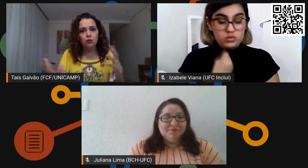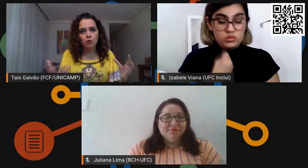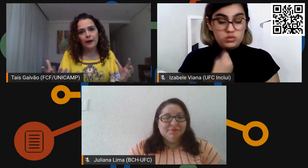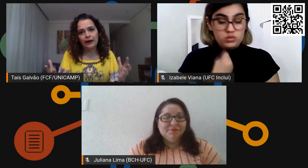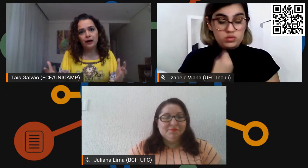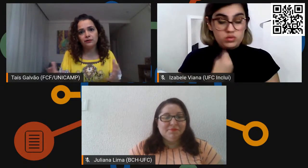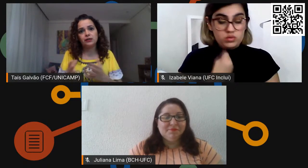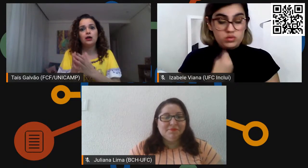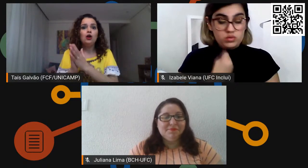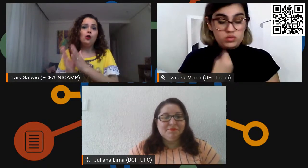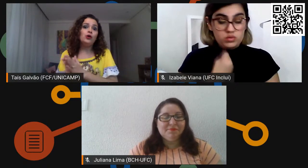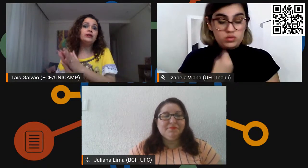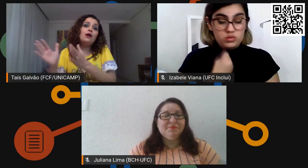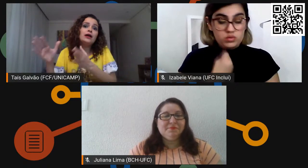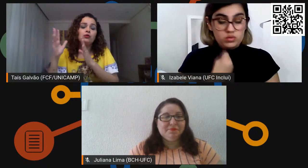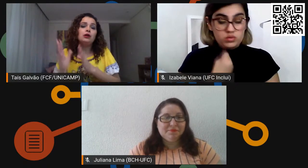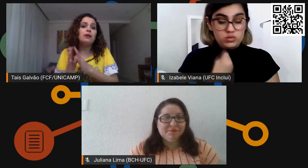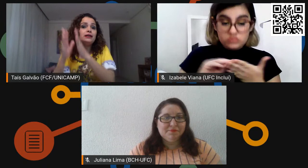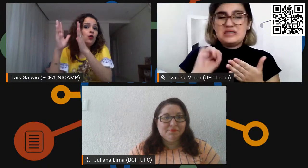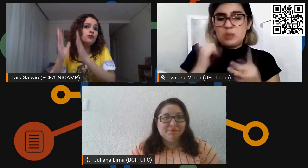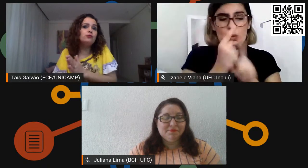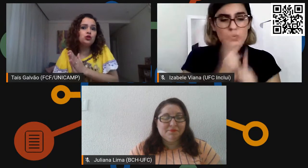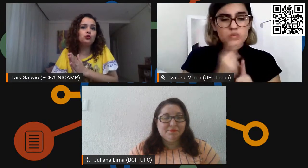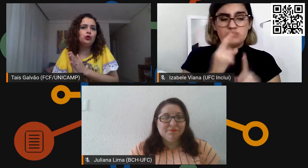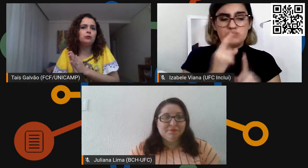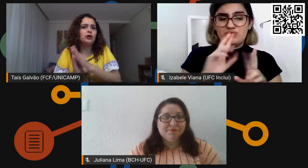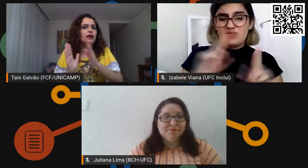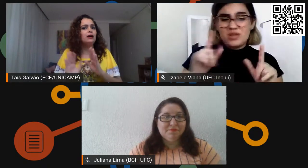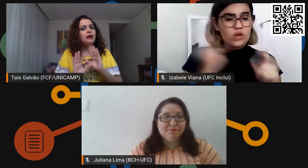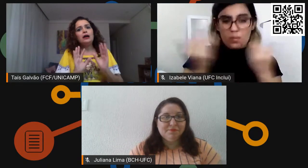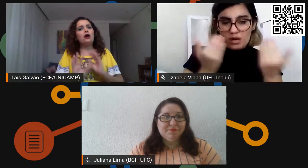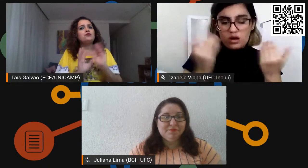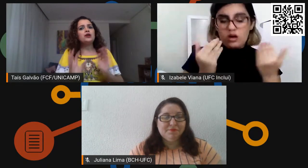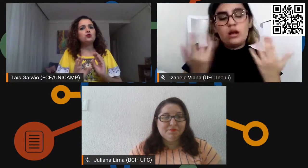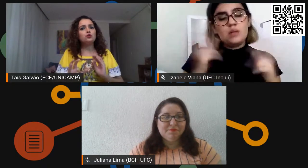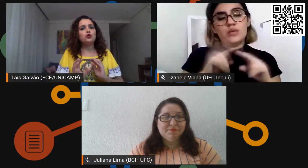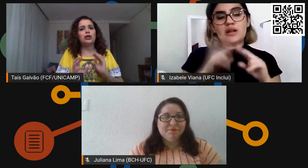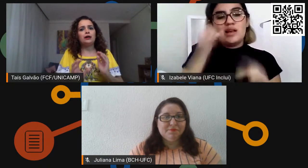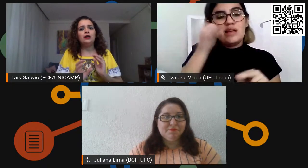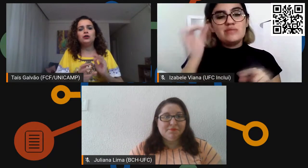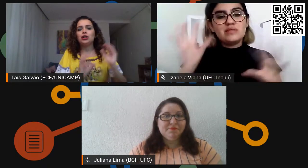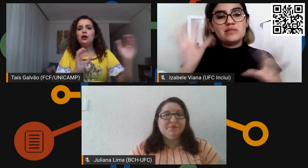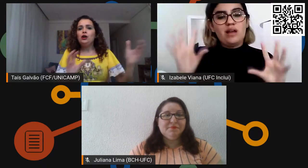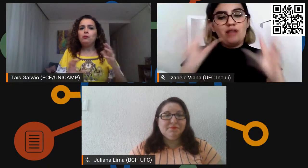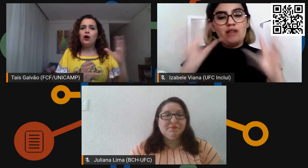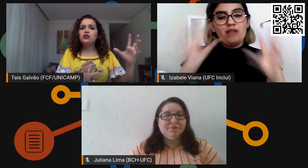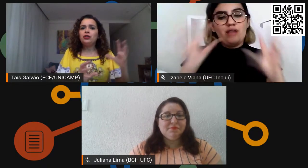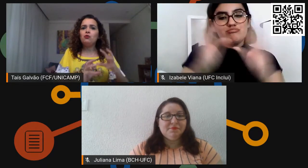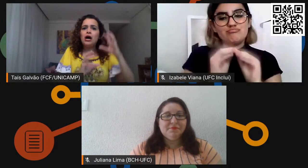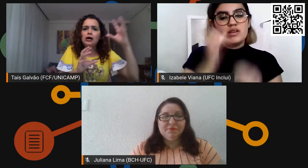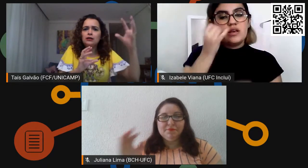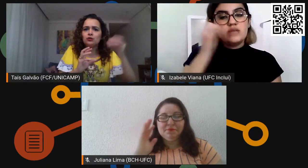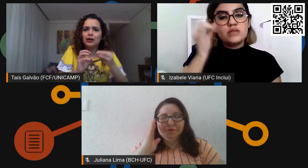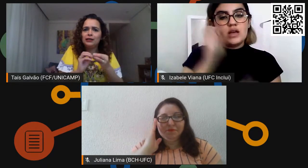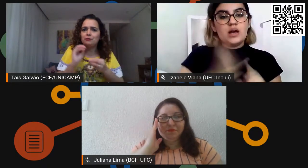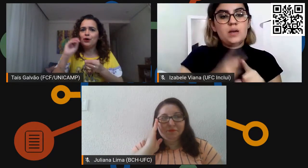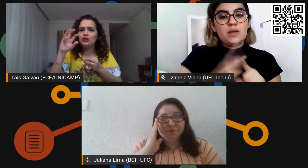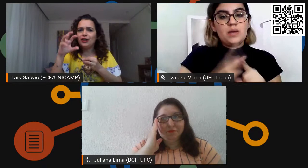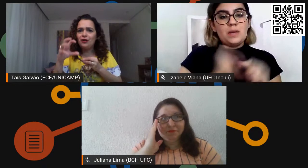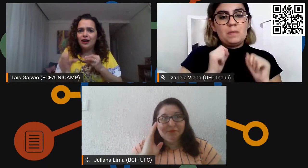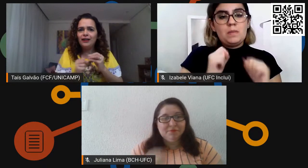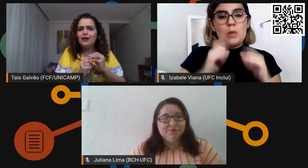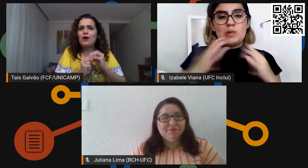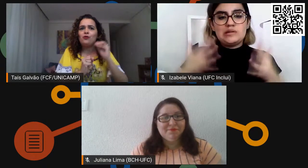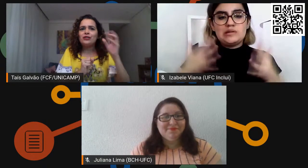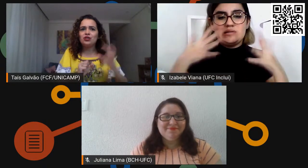que não são comparáveis, o ideal é que eu também não misture, porque ao invés de um suco de laranja, pode ter um ranço ali,